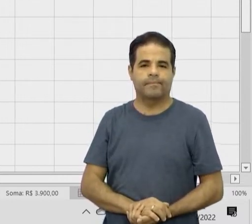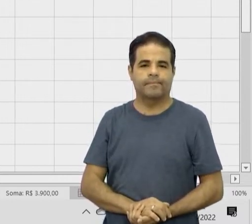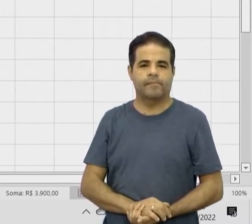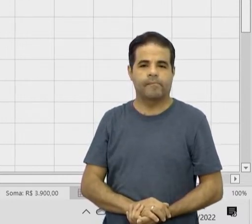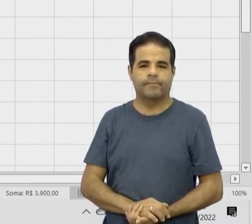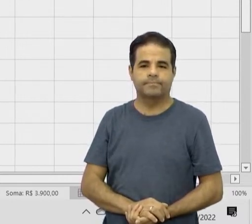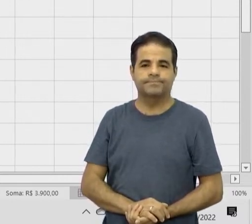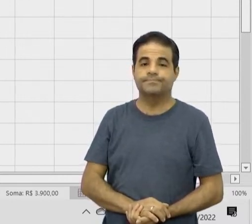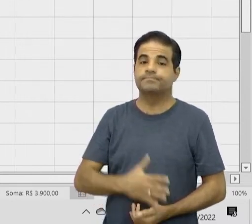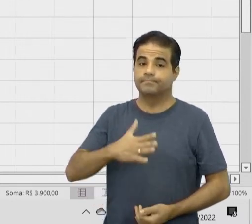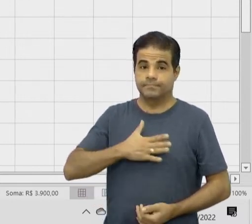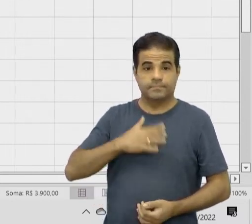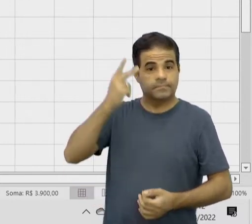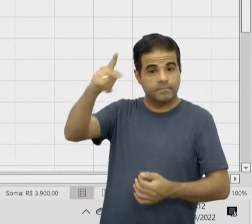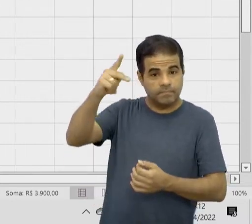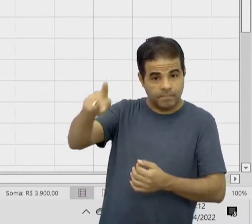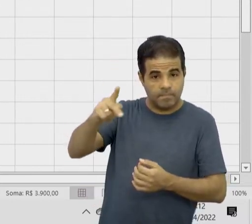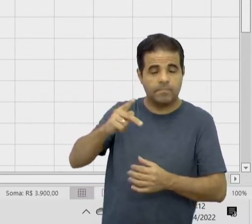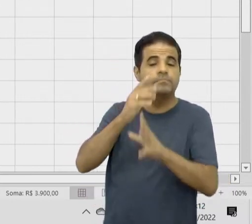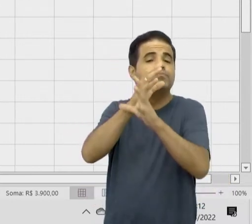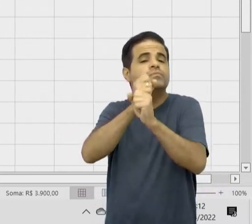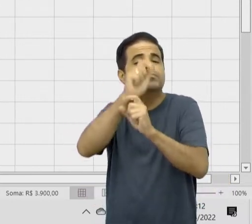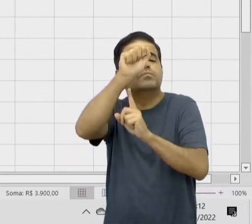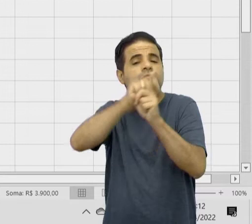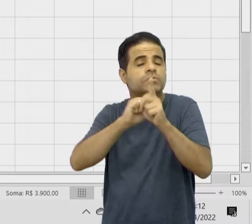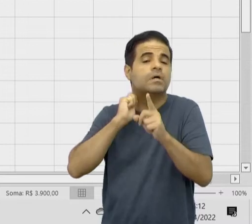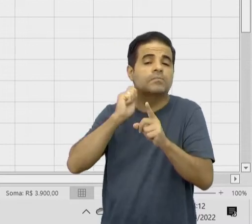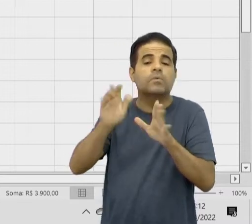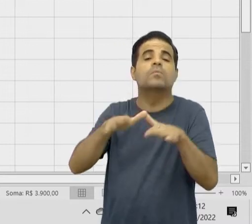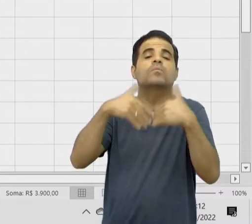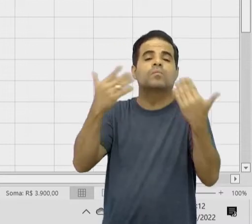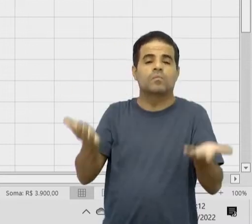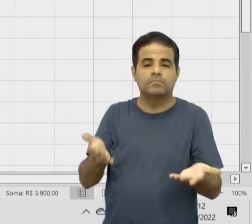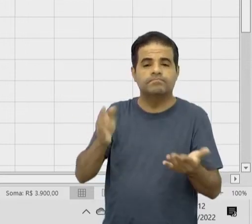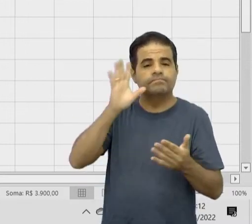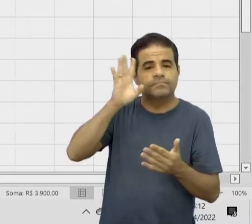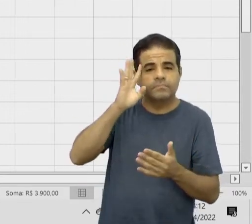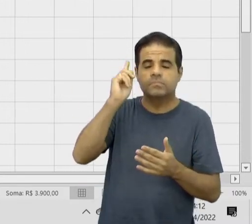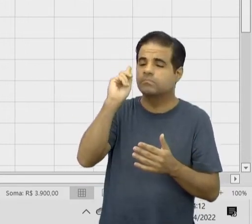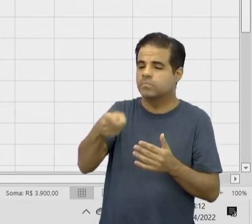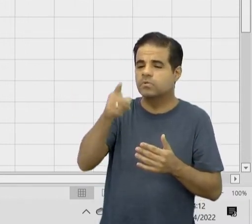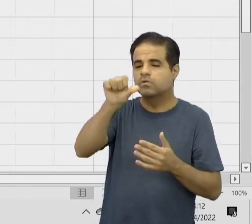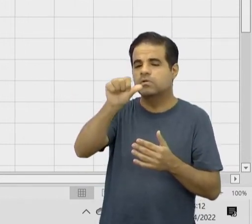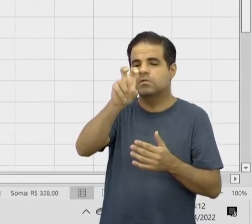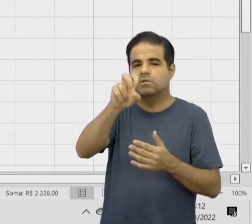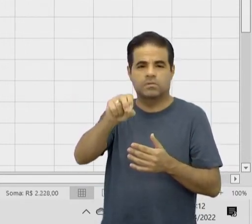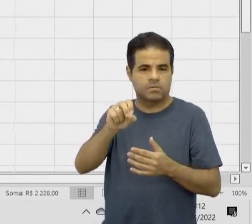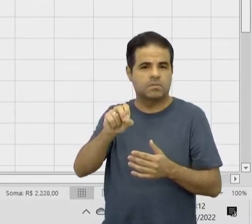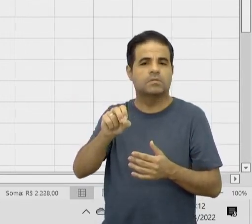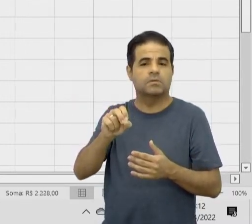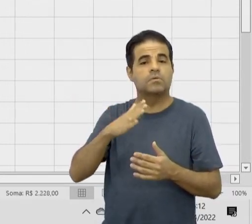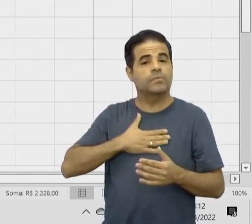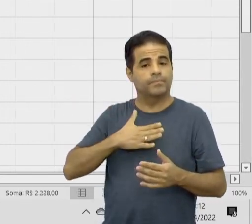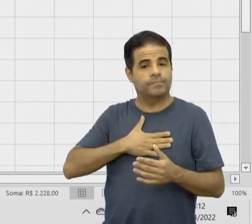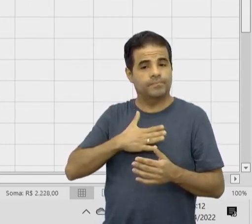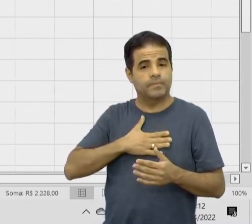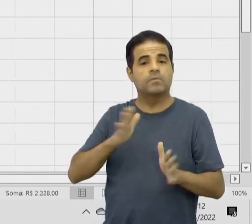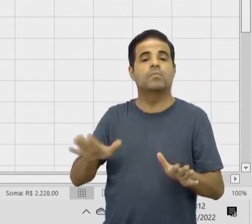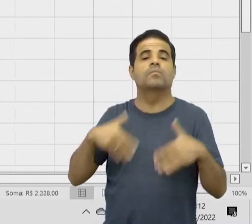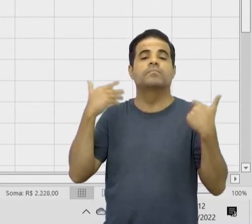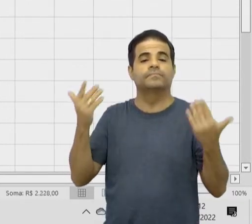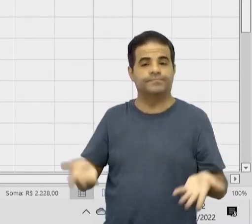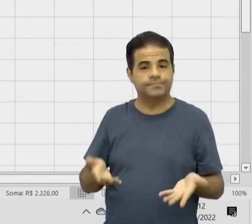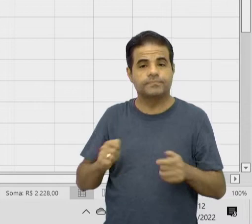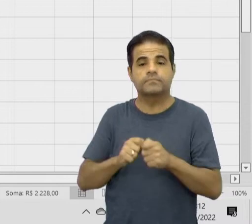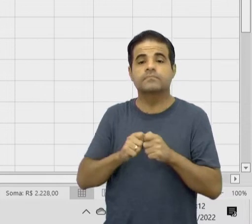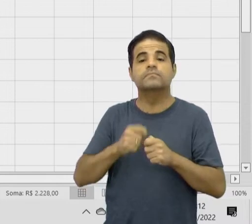Os seus gastos aí, o seu orçamento do mês de abril, vamos pensar, 1.950. E o meu aí, ó, vamos